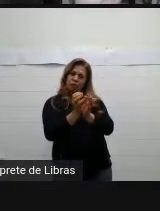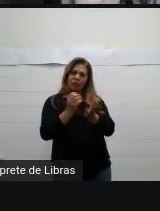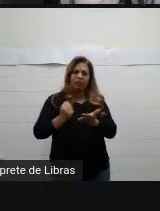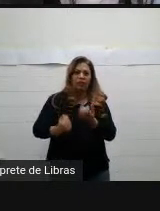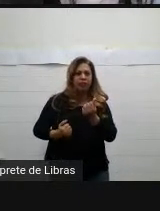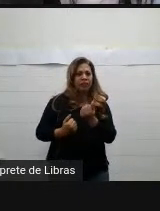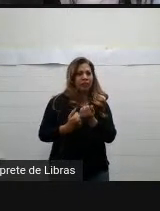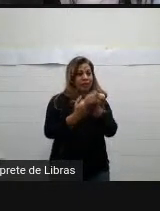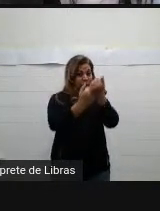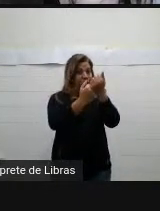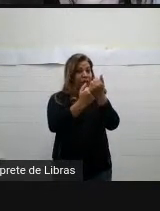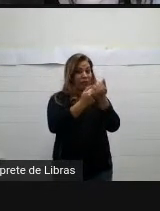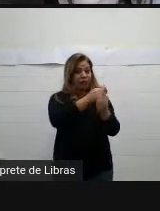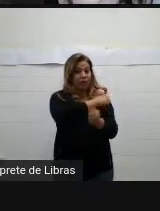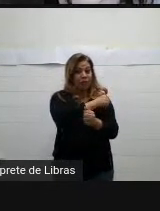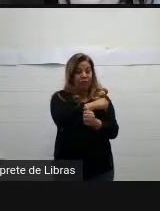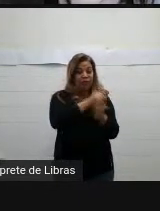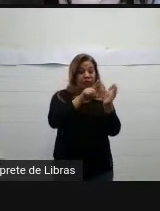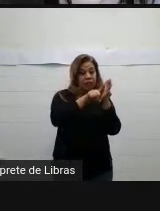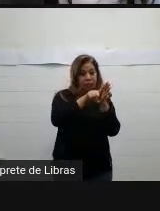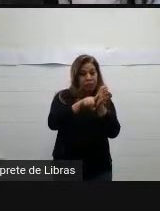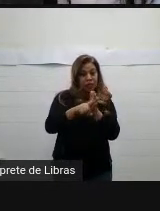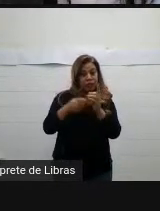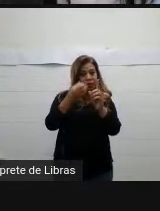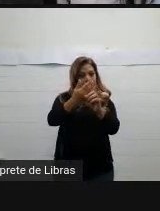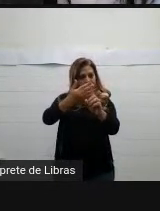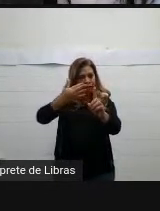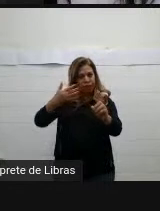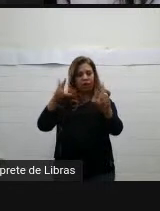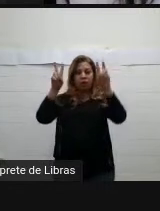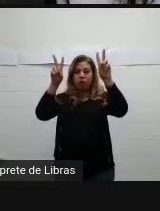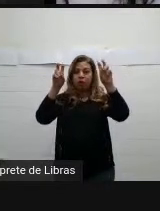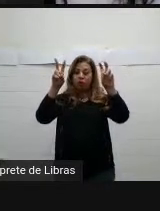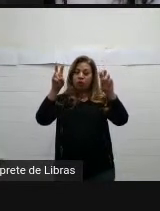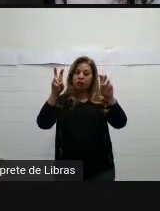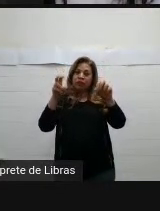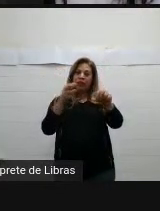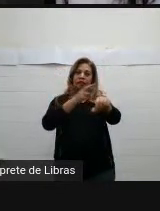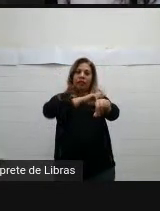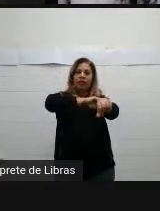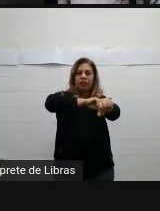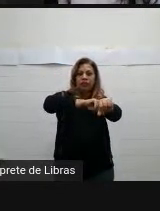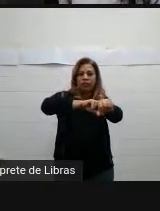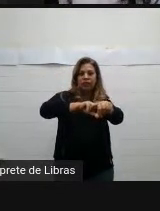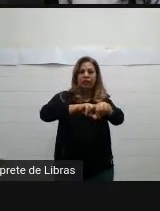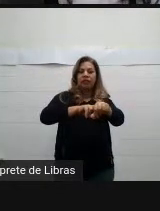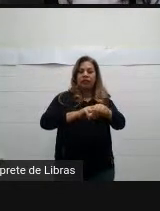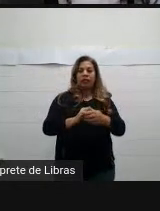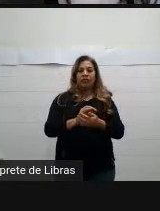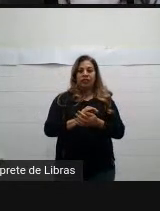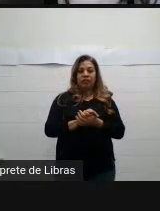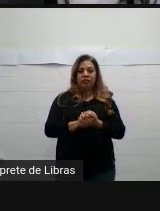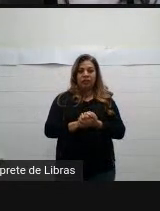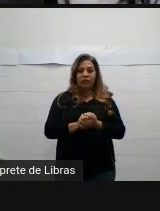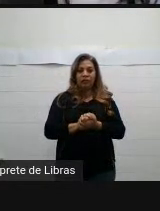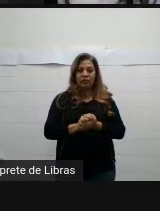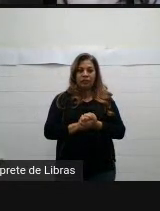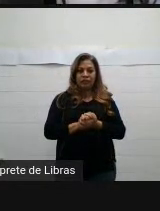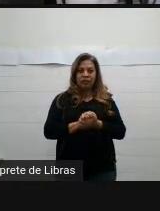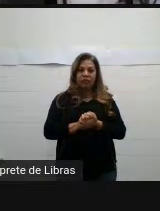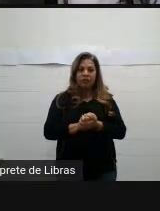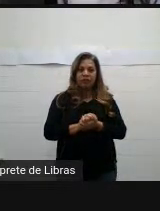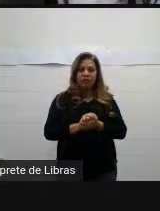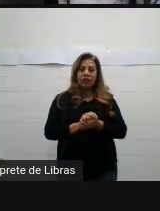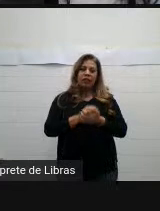extensão, o tema do racismo, ele era um tema muito presente. O recorte étnico-racial era